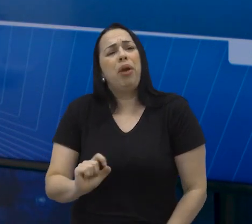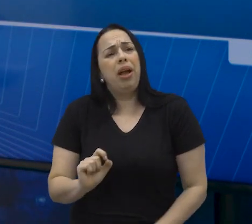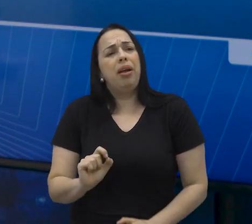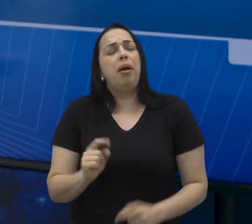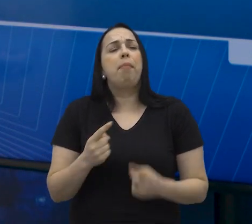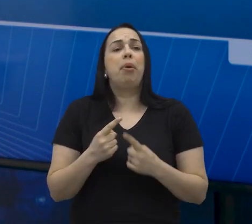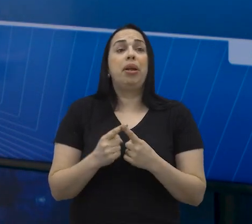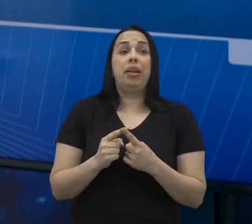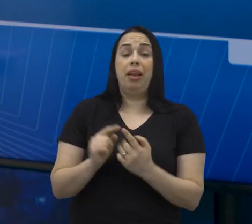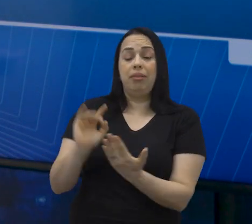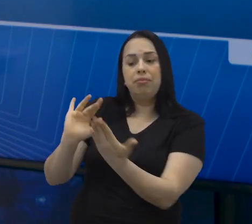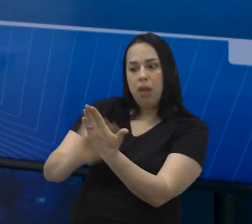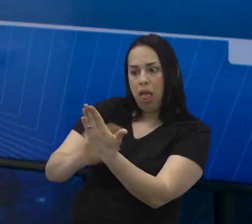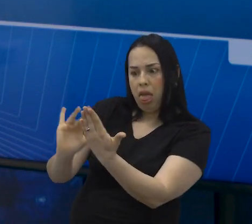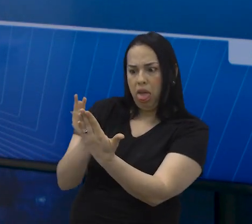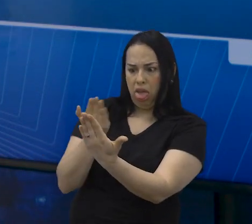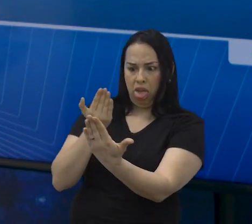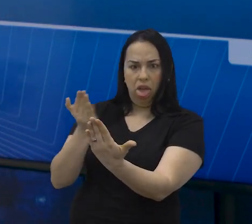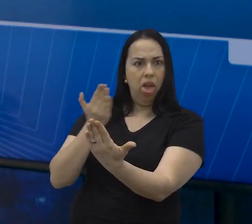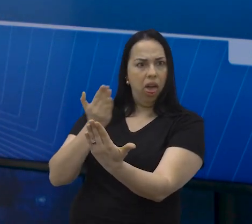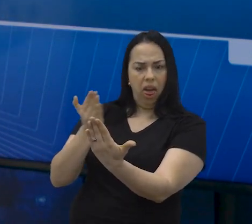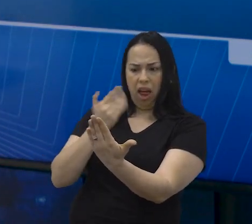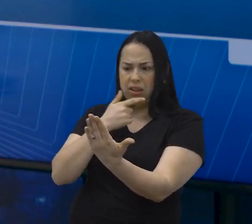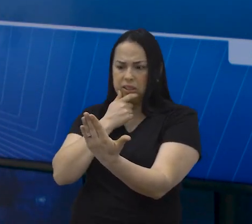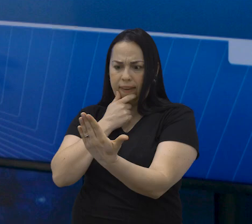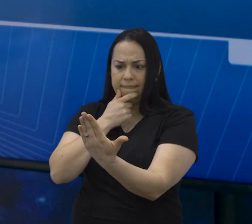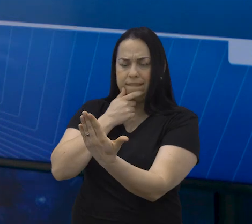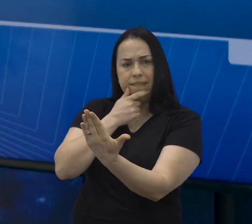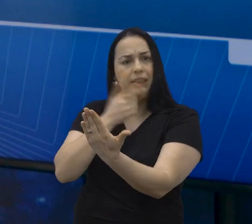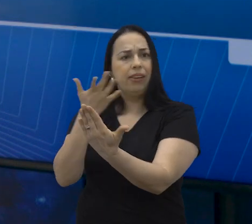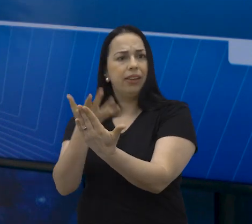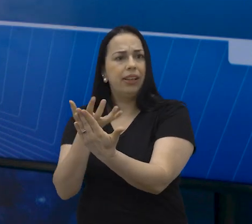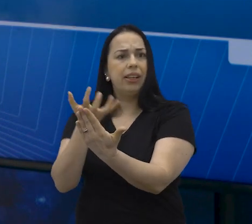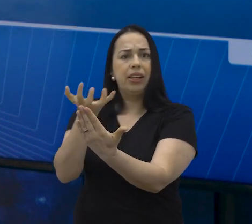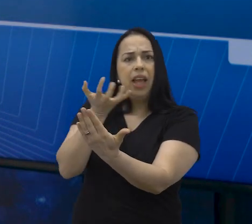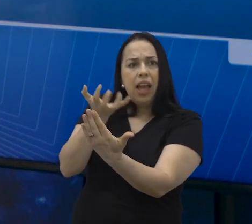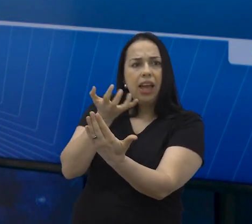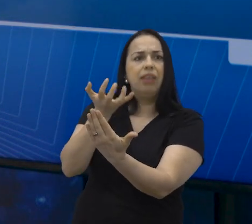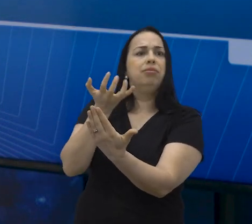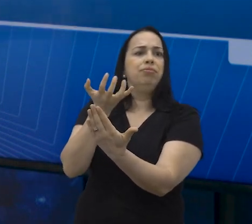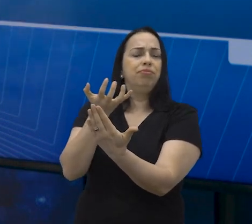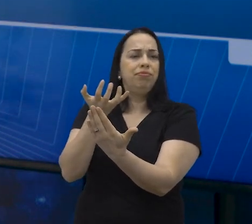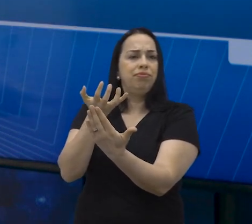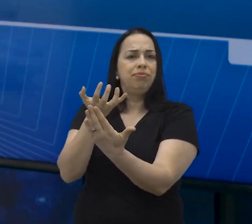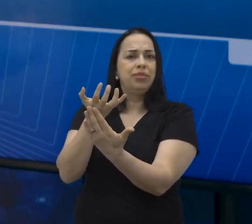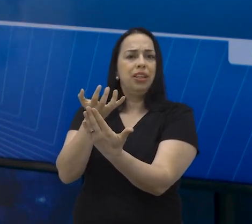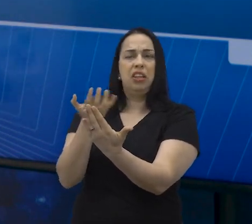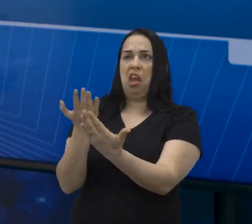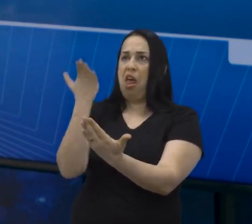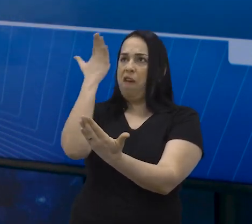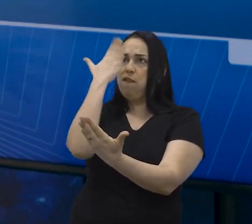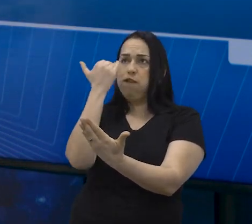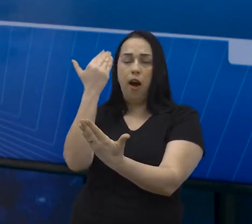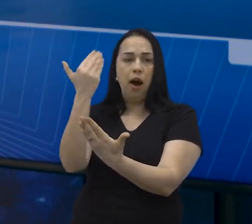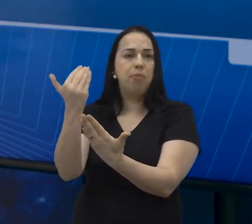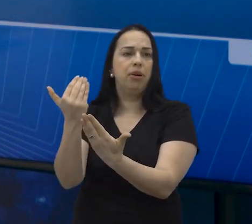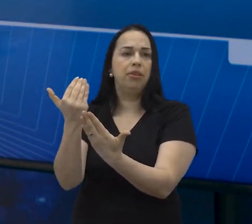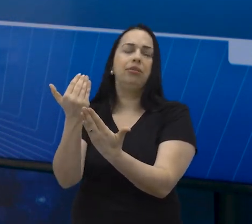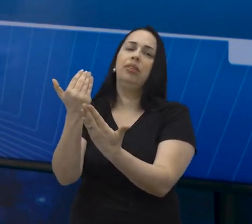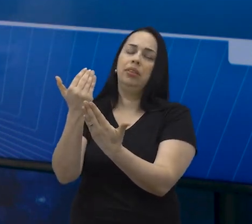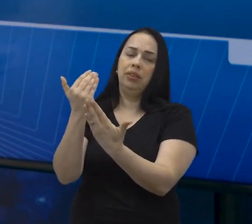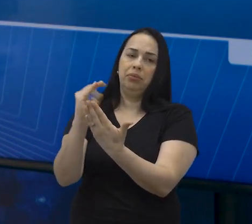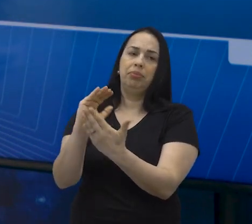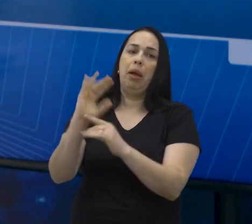muitas vezes a comparação é acentuada, né? A necessidade de querer cada vez mais, né? O sucesso é